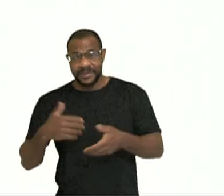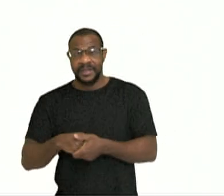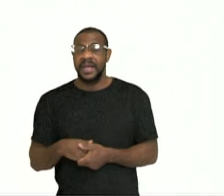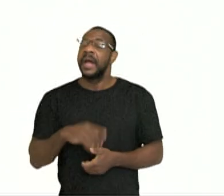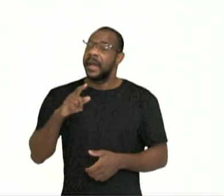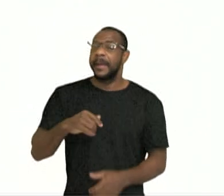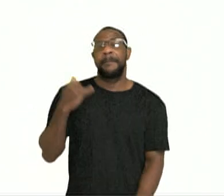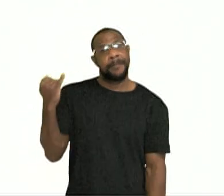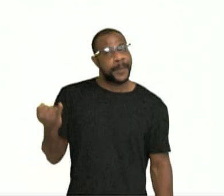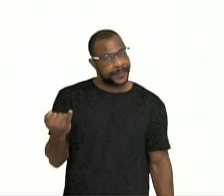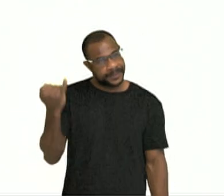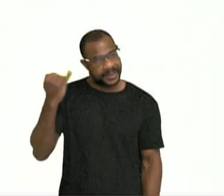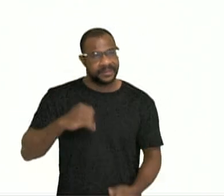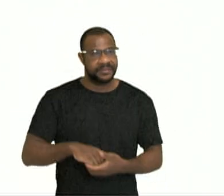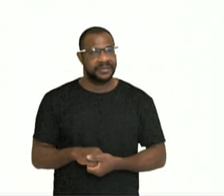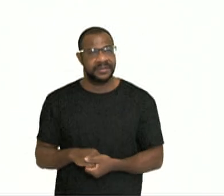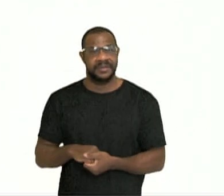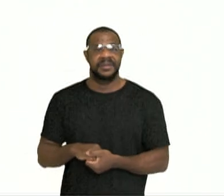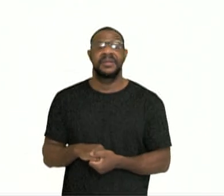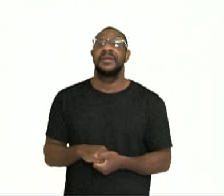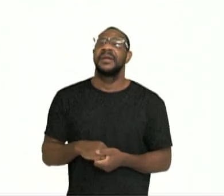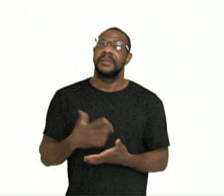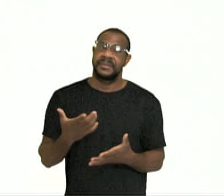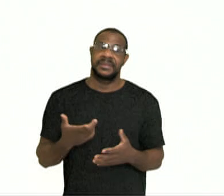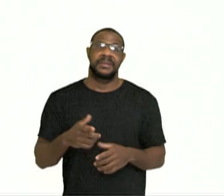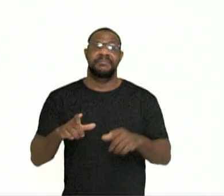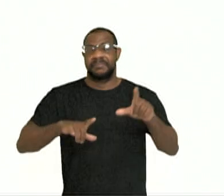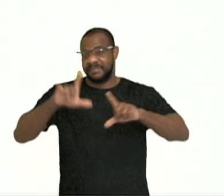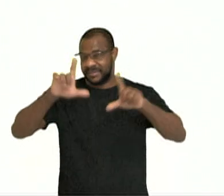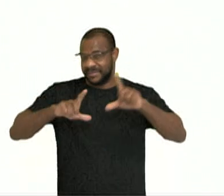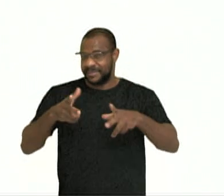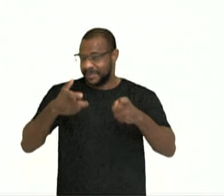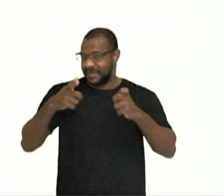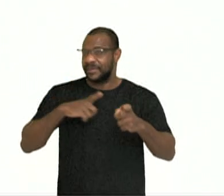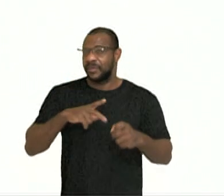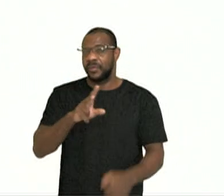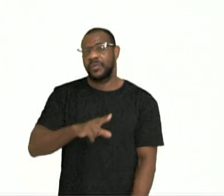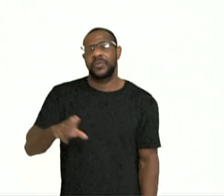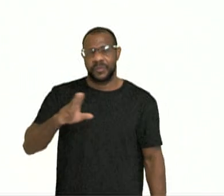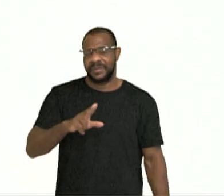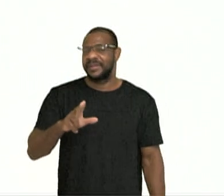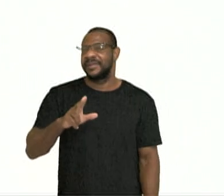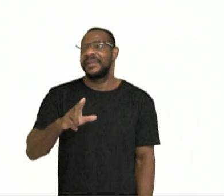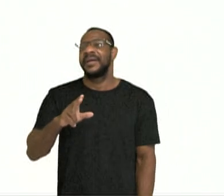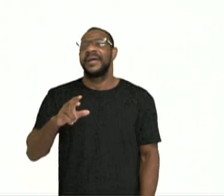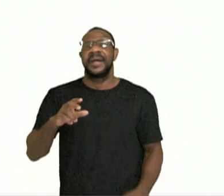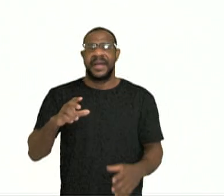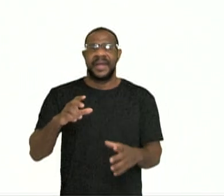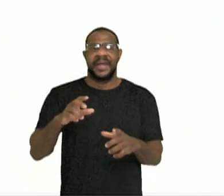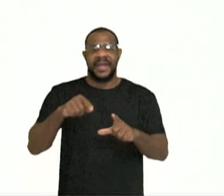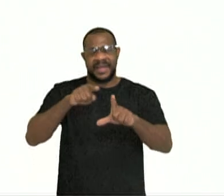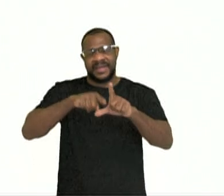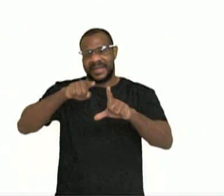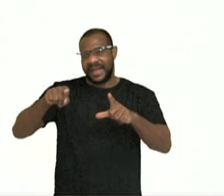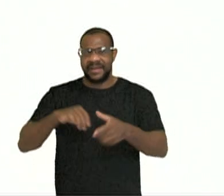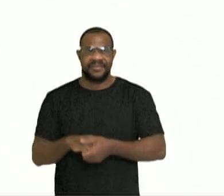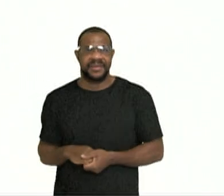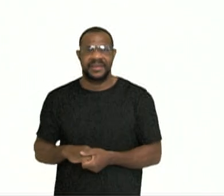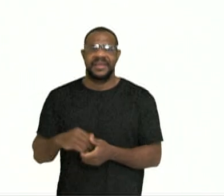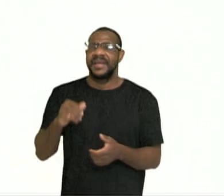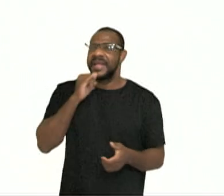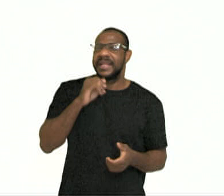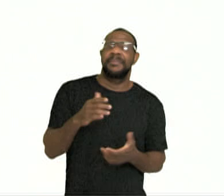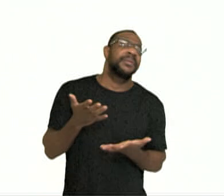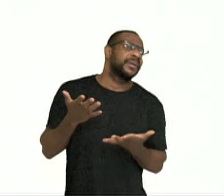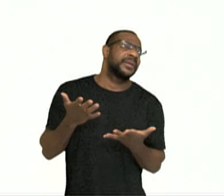muito importante. Na TV se usa bastante gráfico também, né, pessoal? Vocês já viram em alguns momentos lá que eles mostram lá,